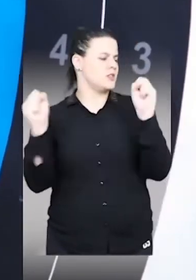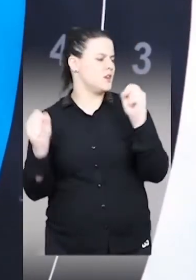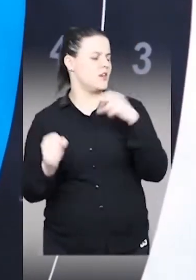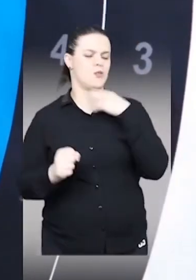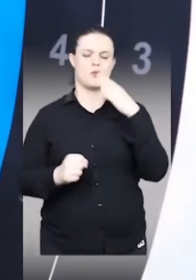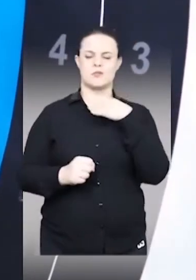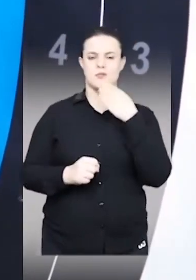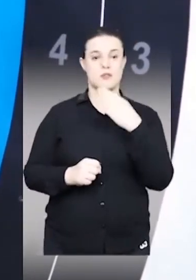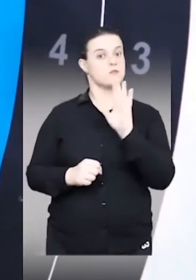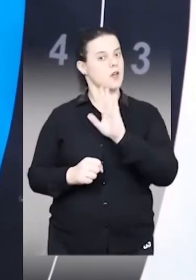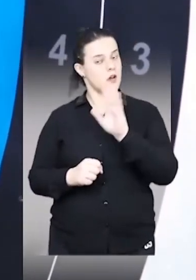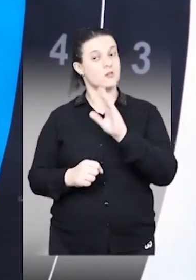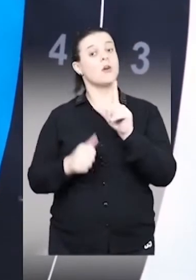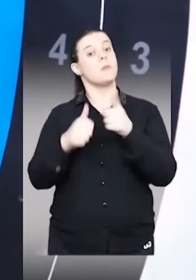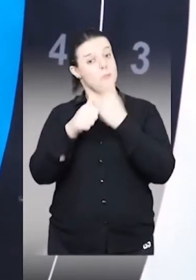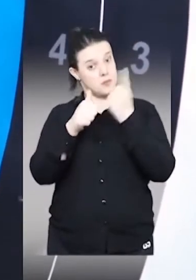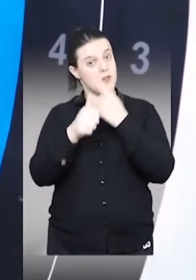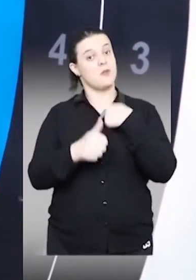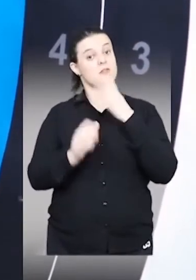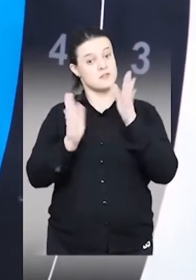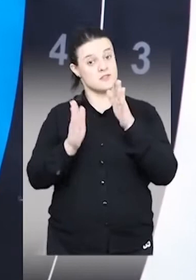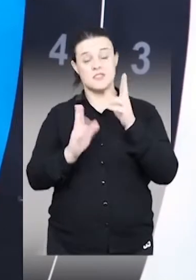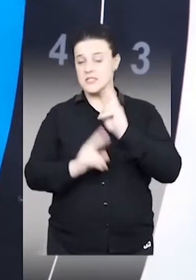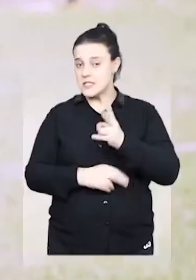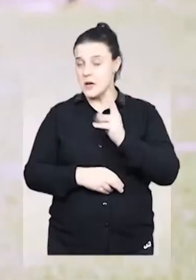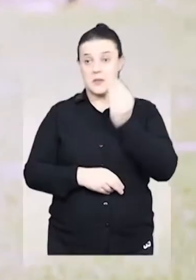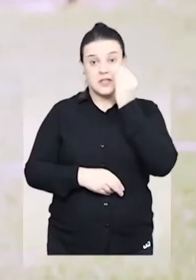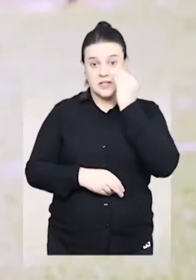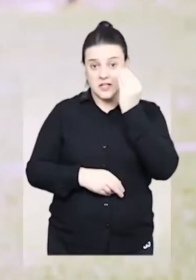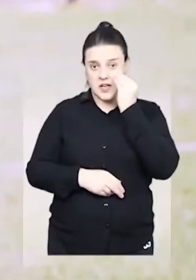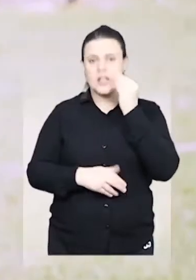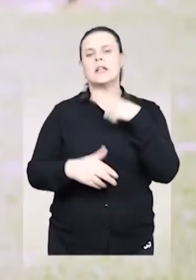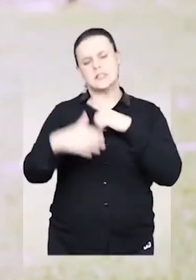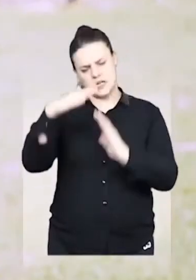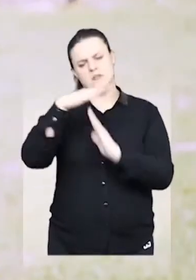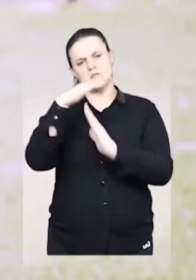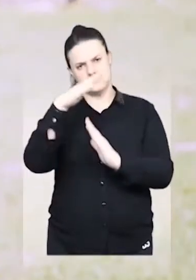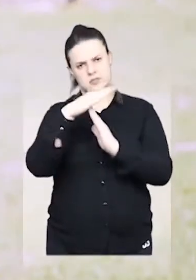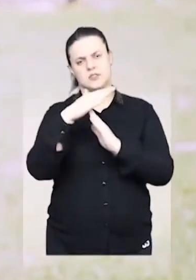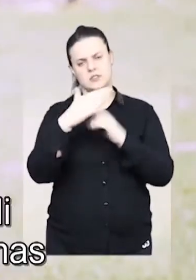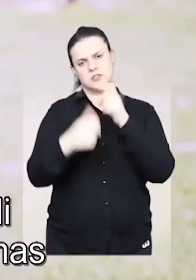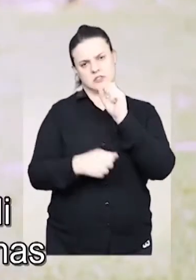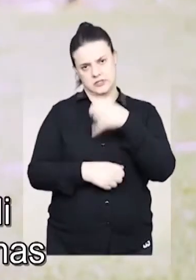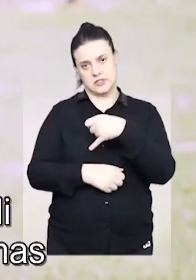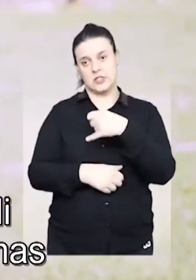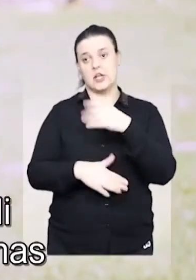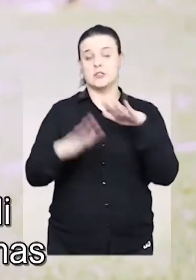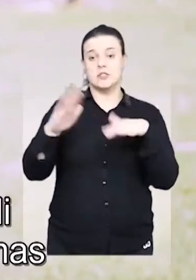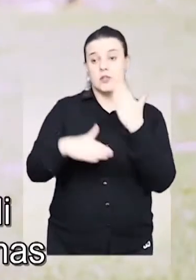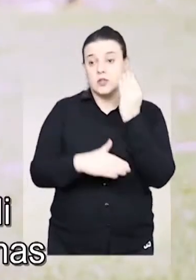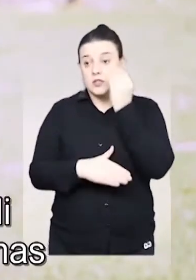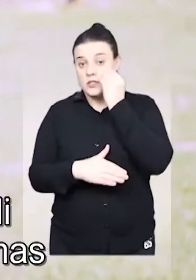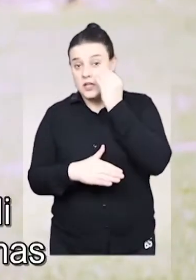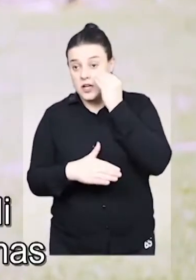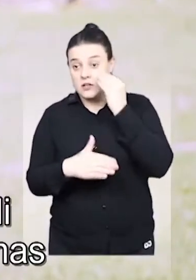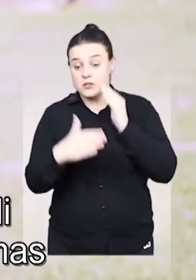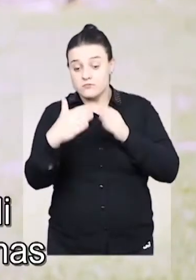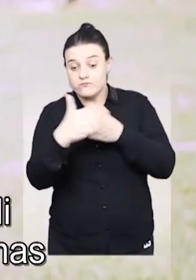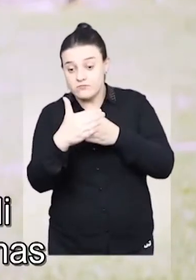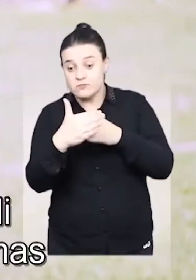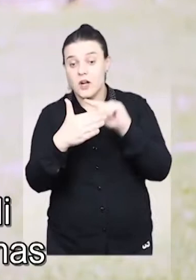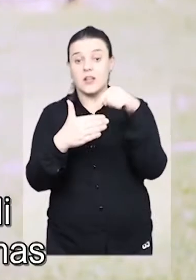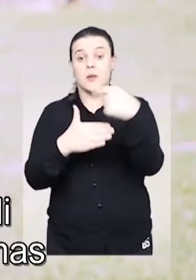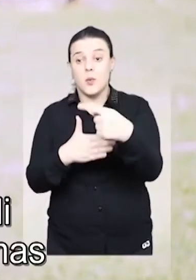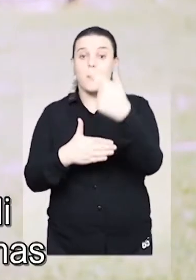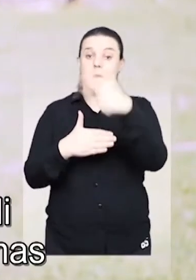impossível, é o que eu costumo fazer, pelo menos. Eu acredito que existam limites, onde você chega e talvez passado ali